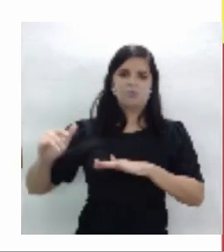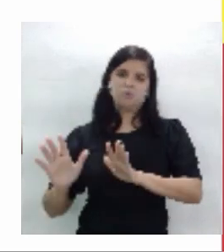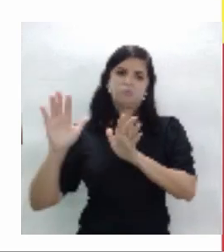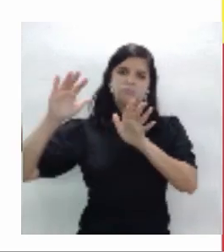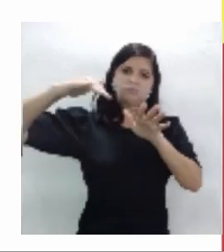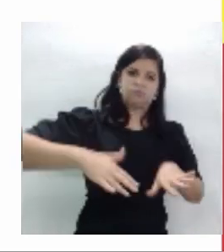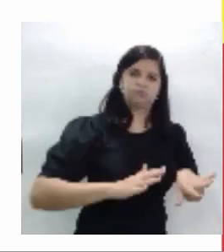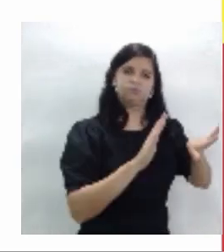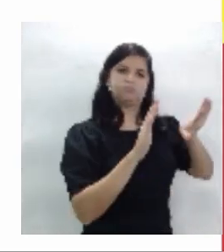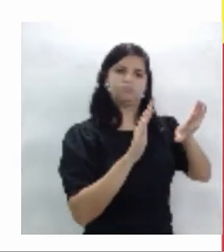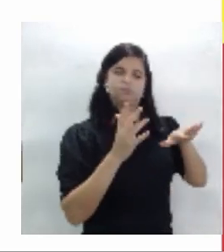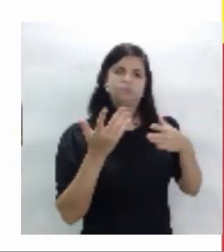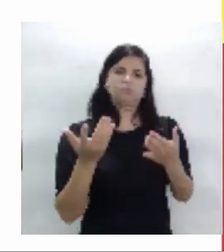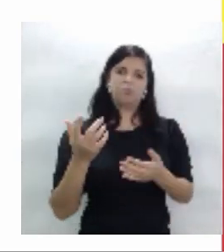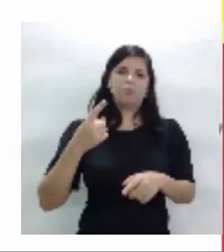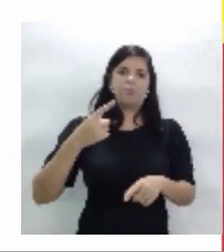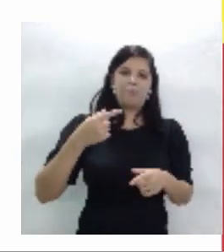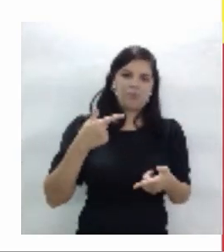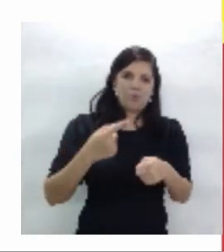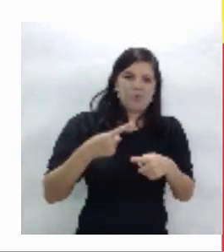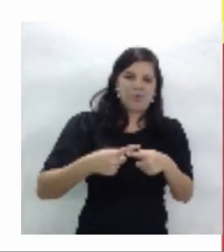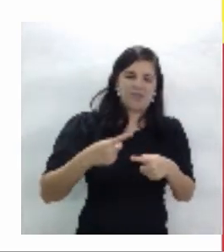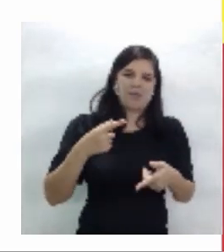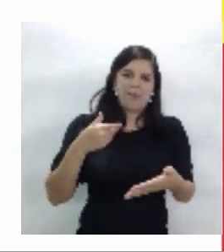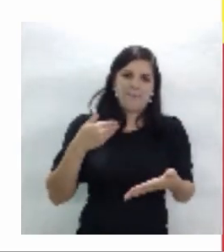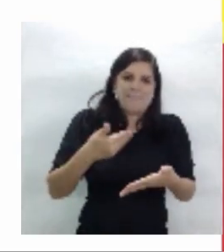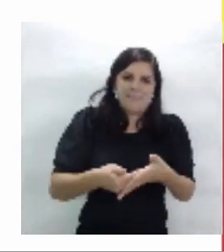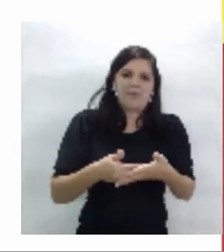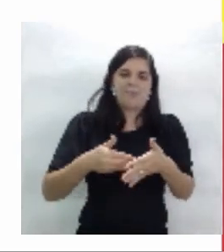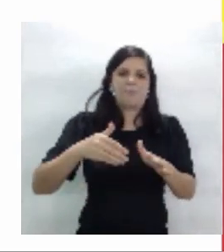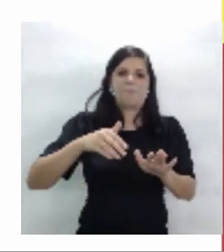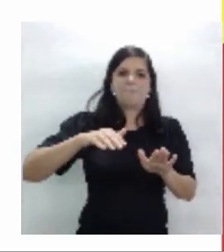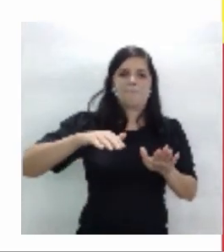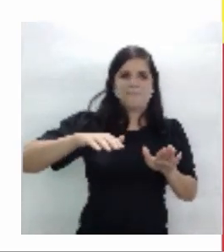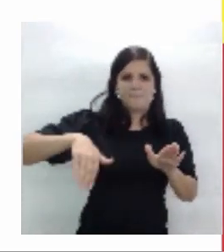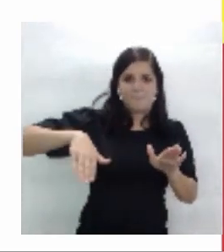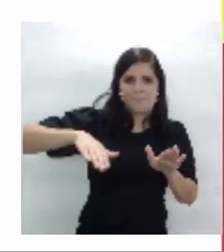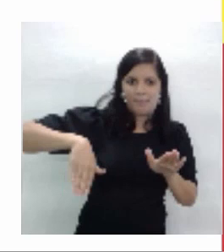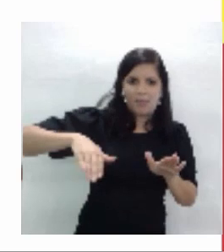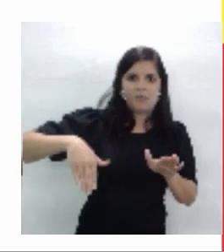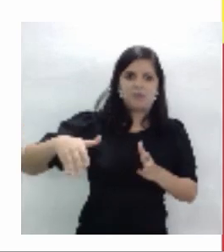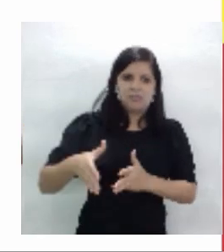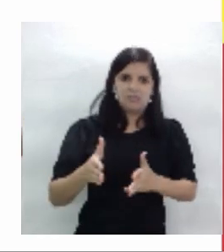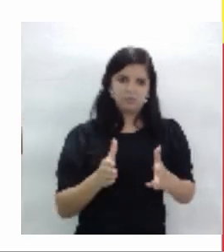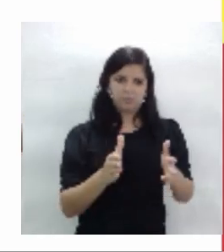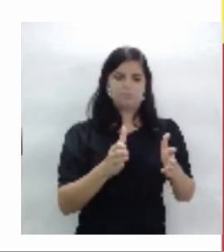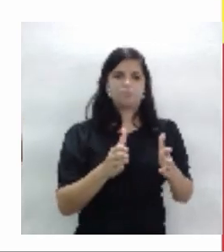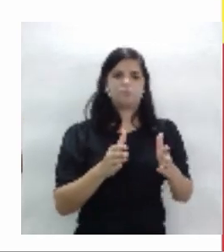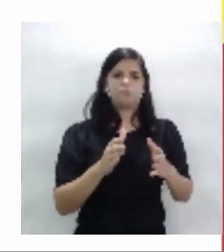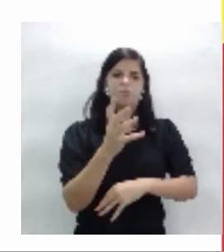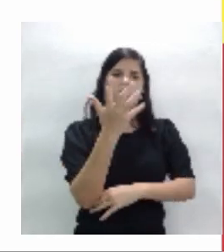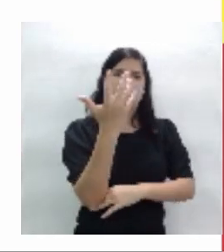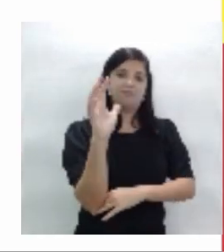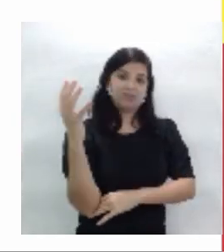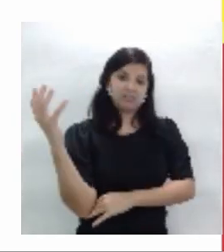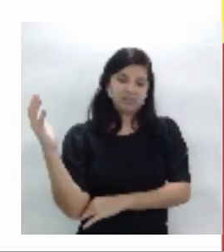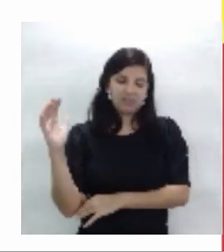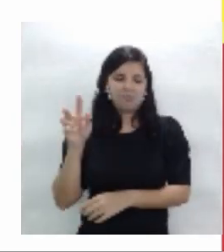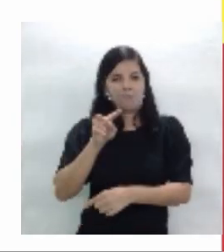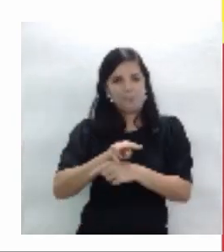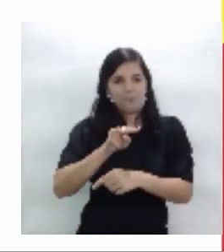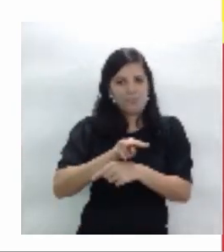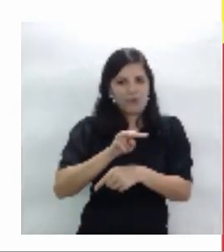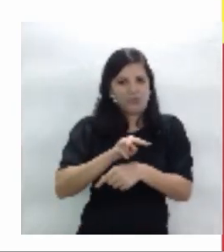aquela vegetação primária que tem entre o mar e o litoral, e essa vegetação